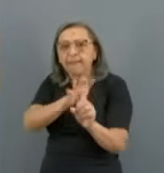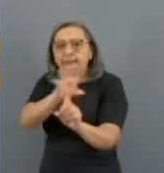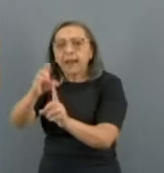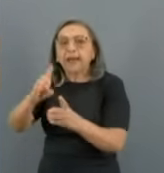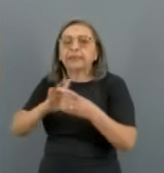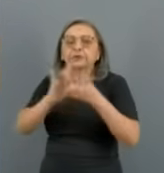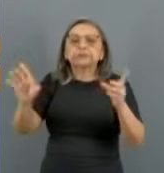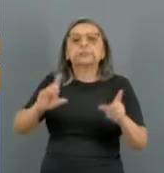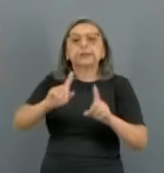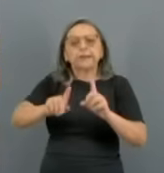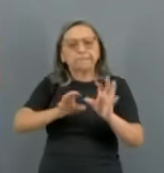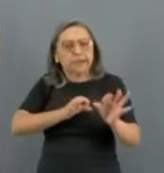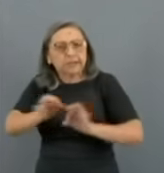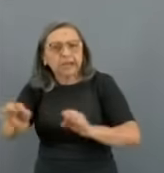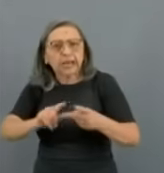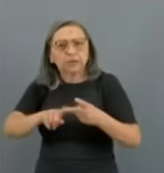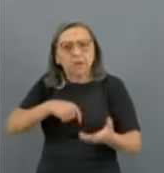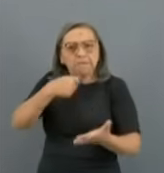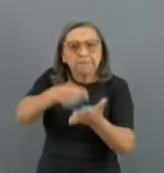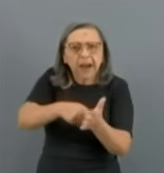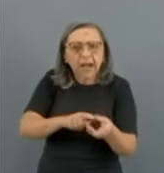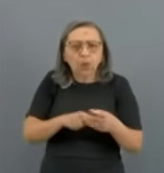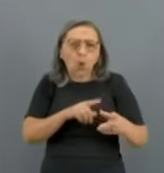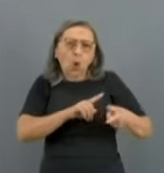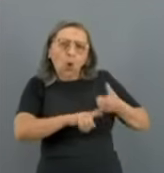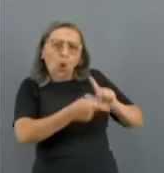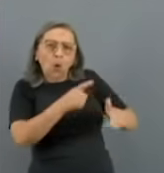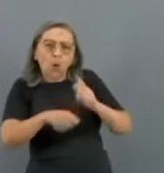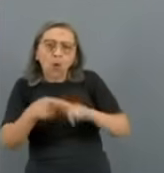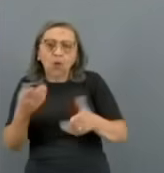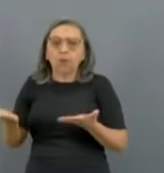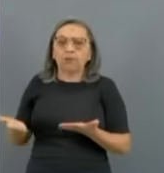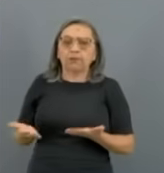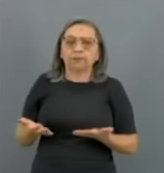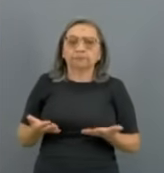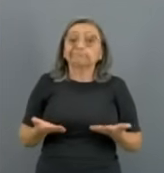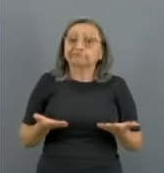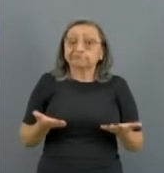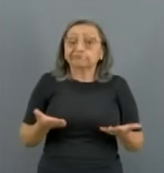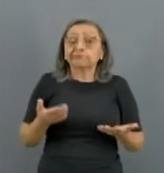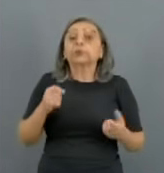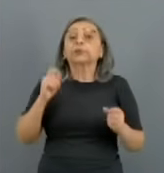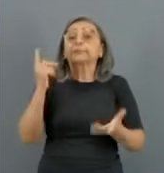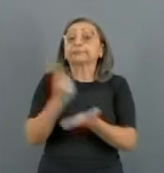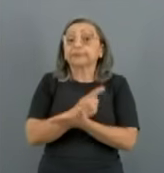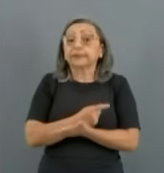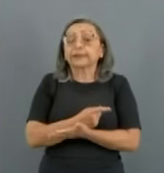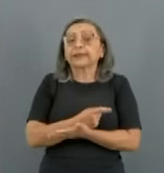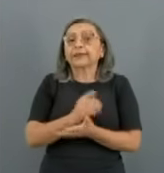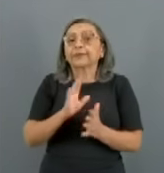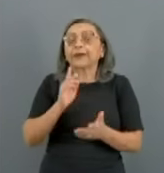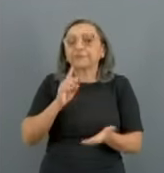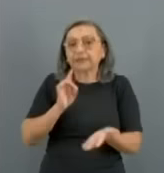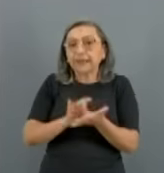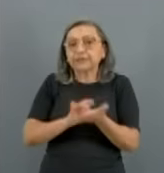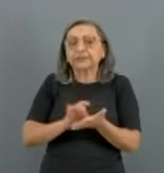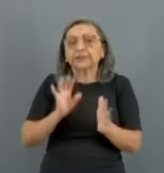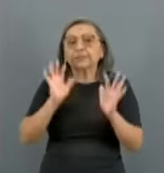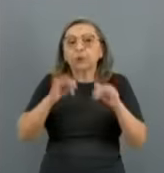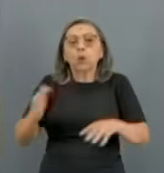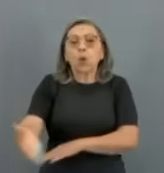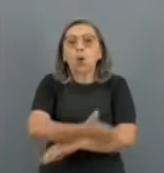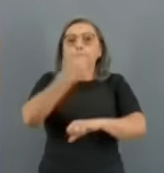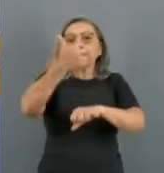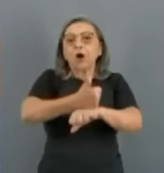reiterado, planejado, financiado, orquestrado, que culminou num golpe de Estado conforme a previsão do